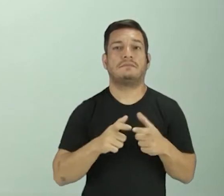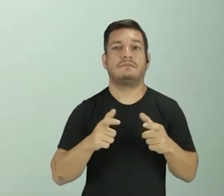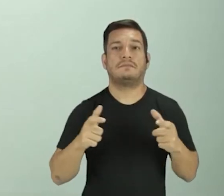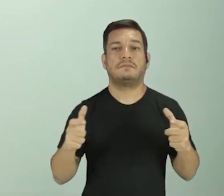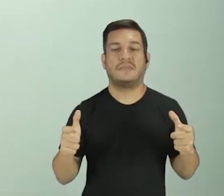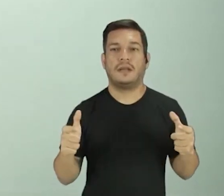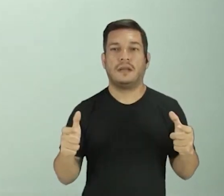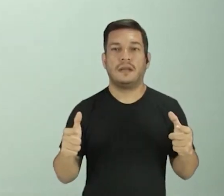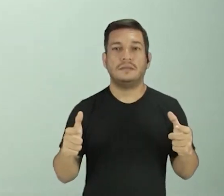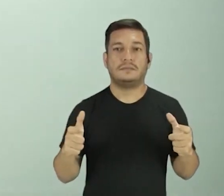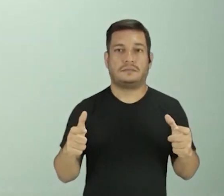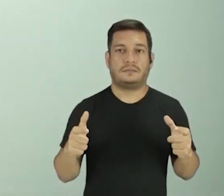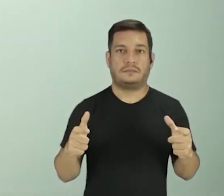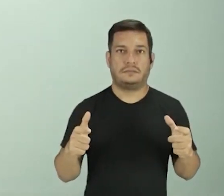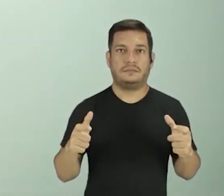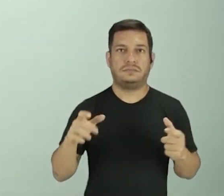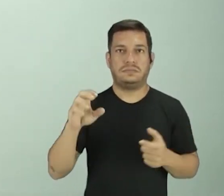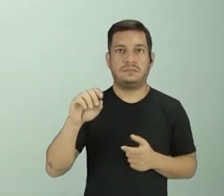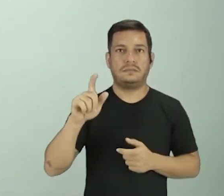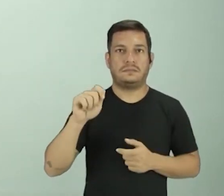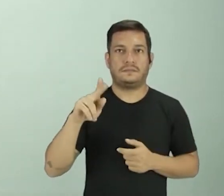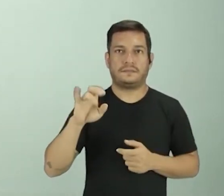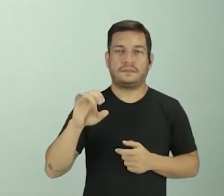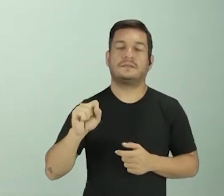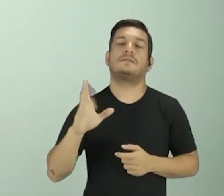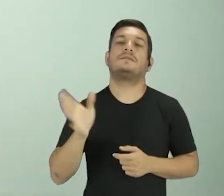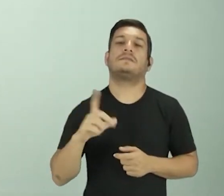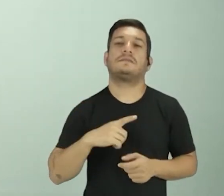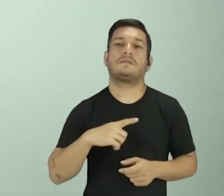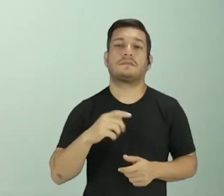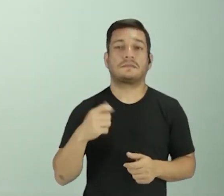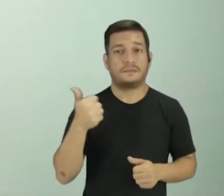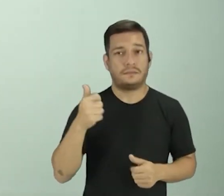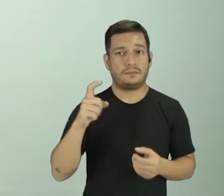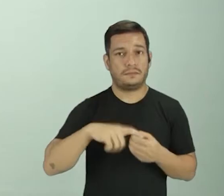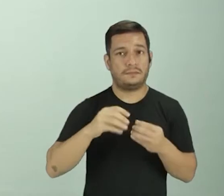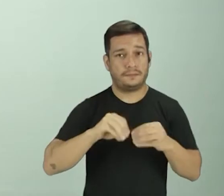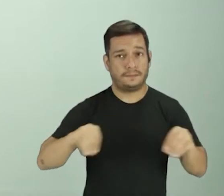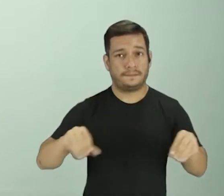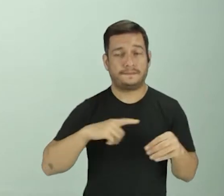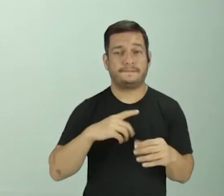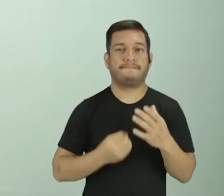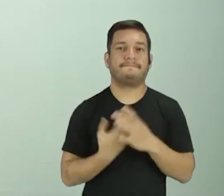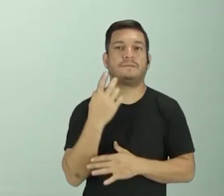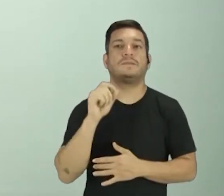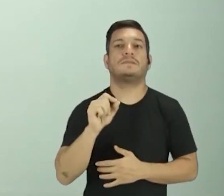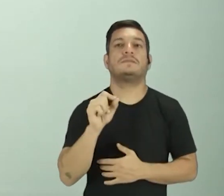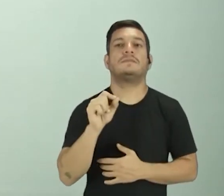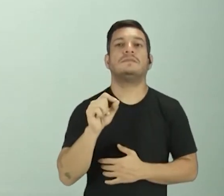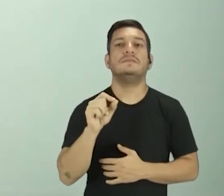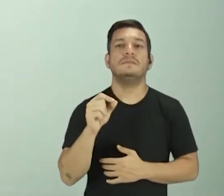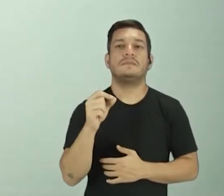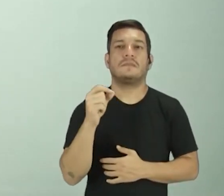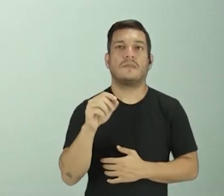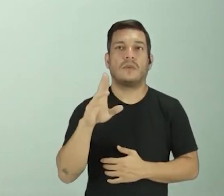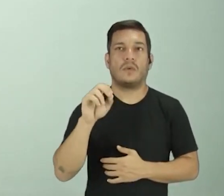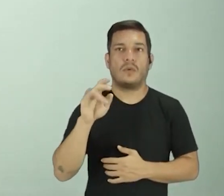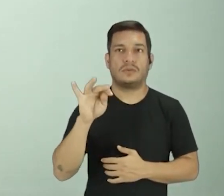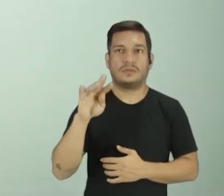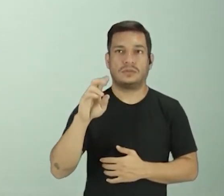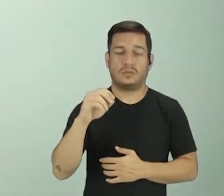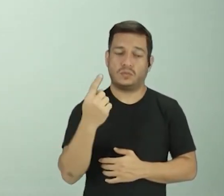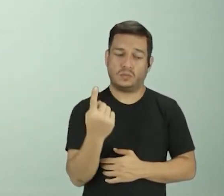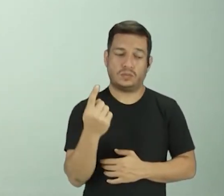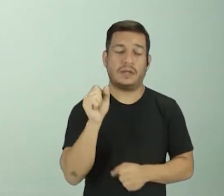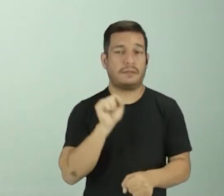crescer. As oogônias já sofrem a primeira mitose, dando origem ao oócito 1.